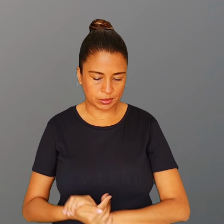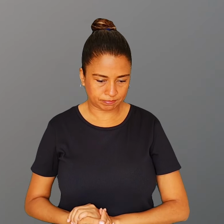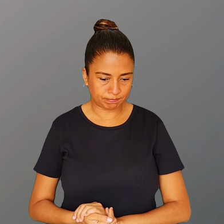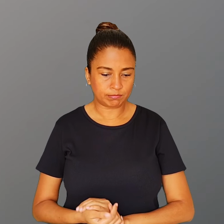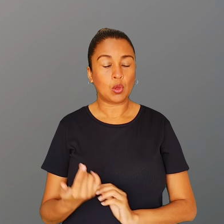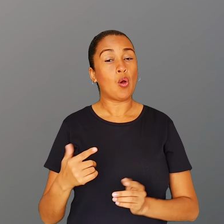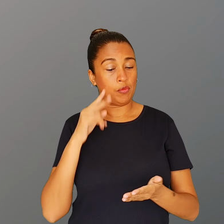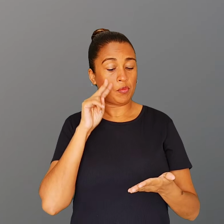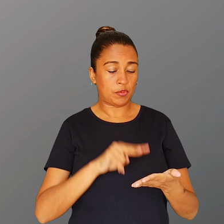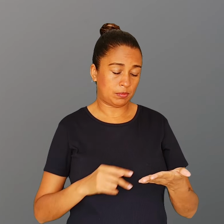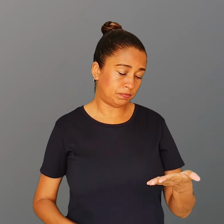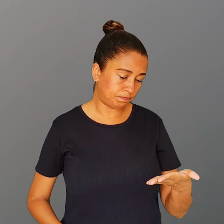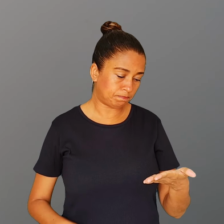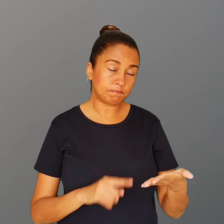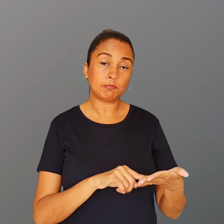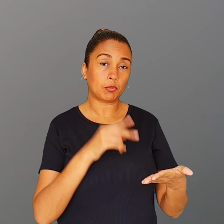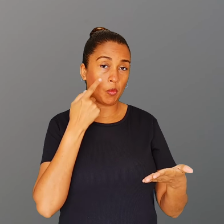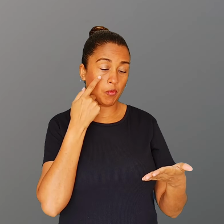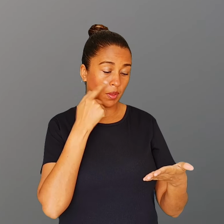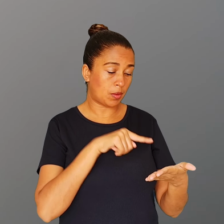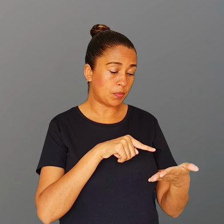novo, vamos ver. Aqui.